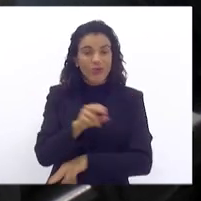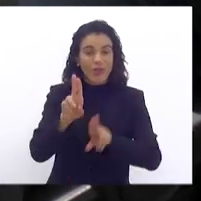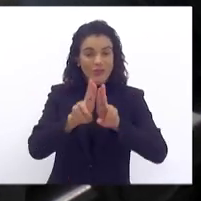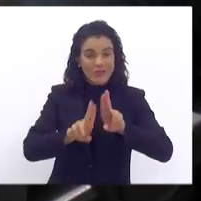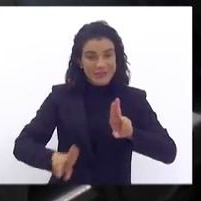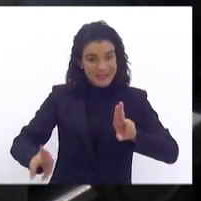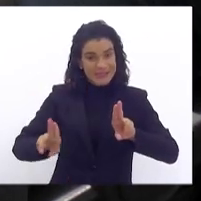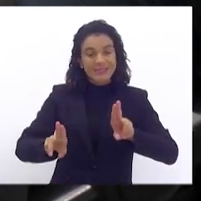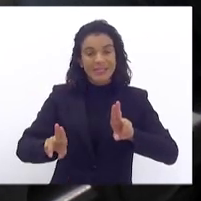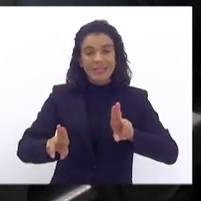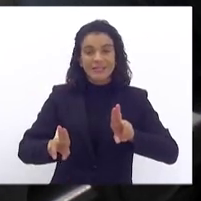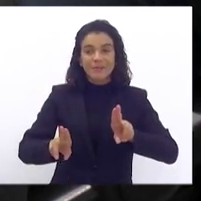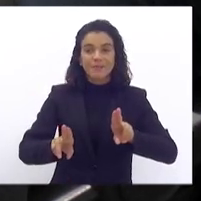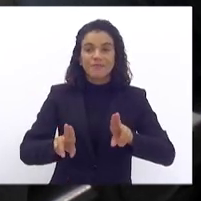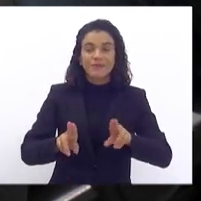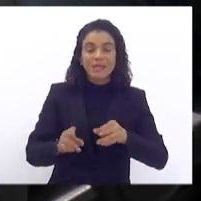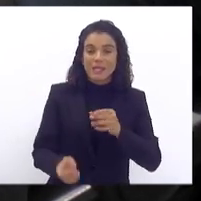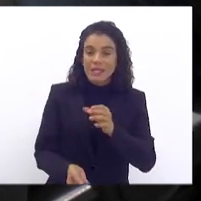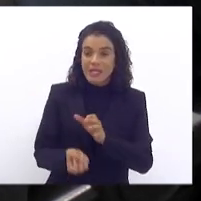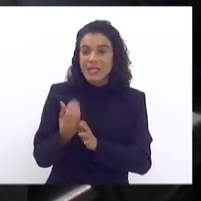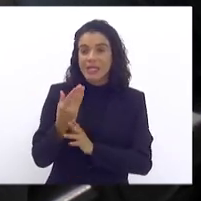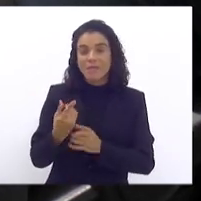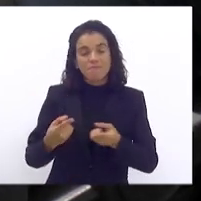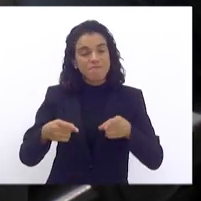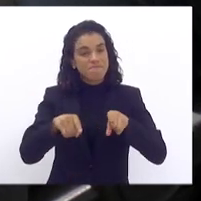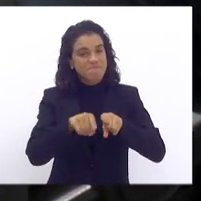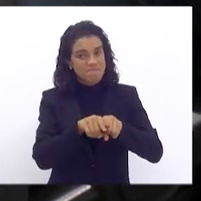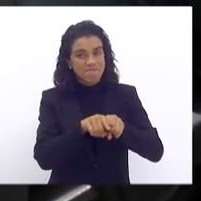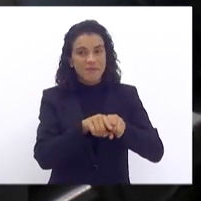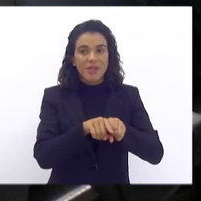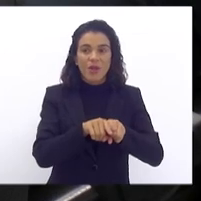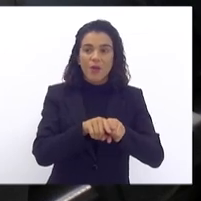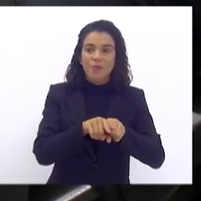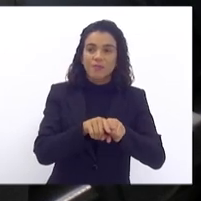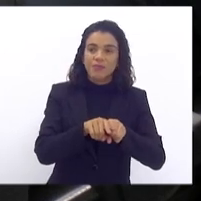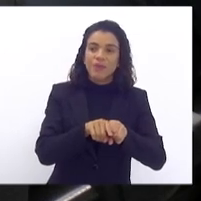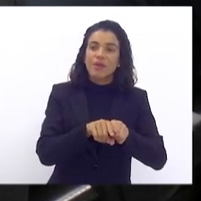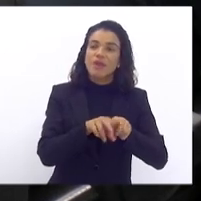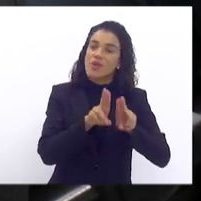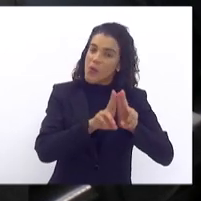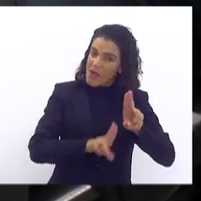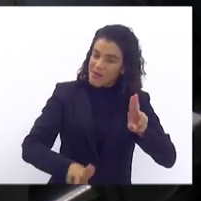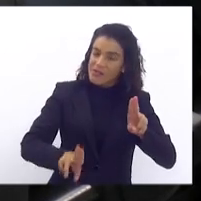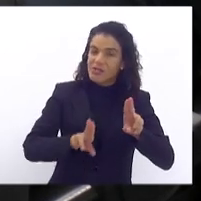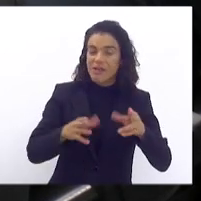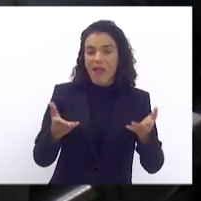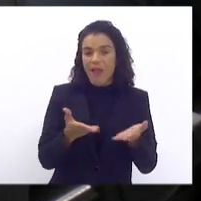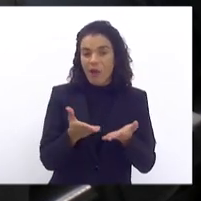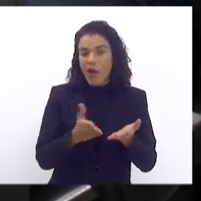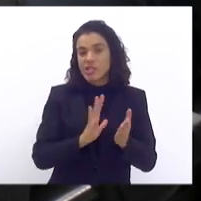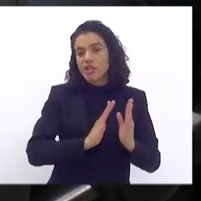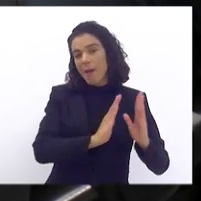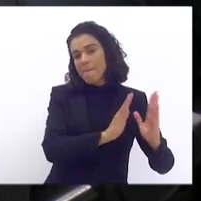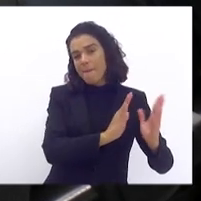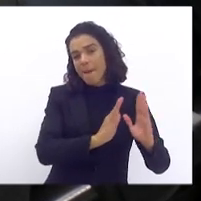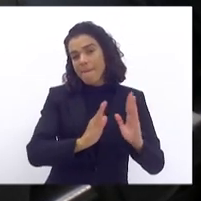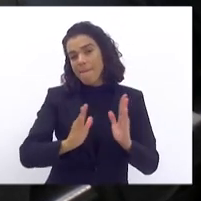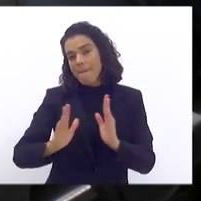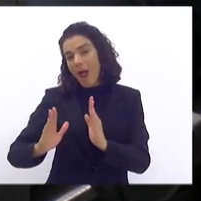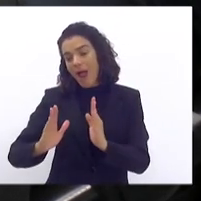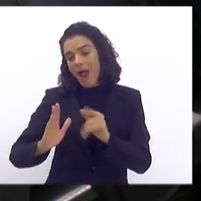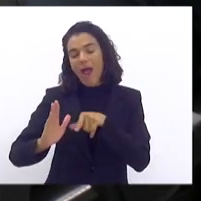do Rio de Janeiro, e nós fizemos essa parceria com a UFRJ, e a gente agora está na fase